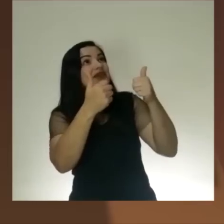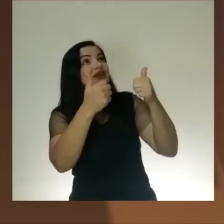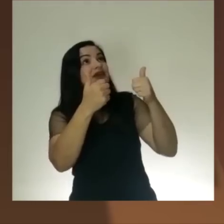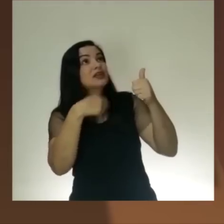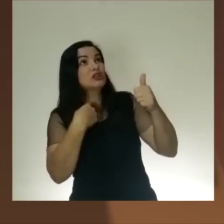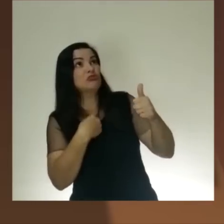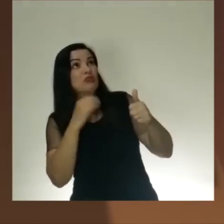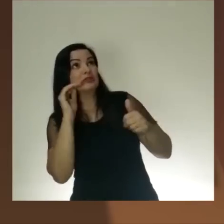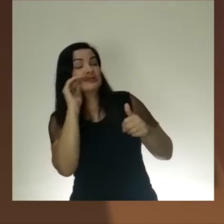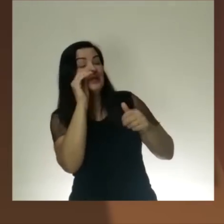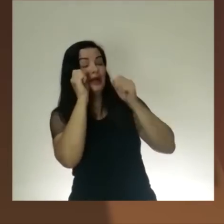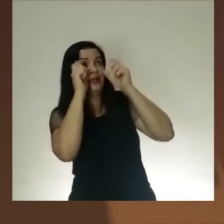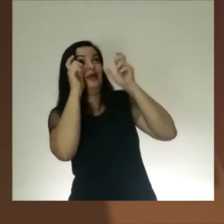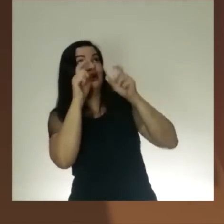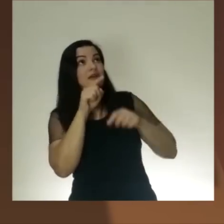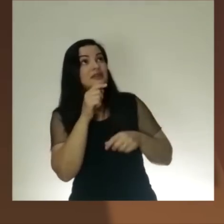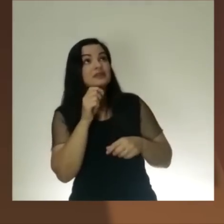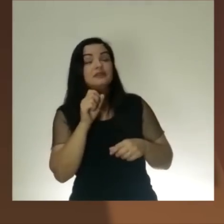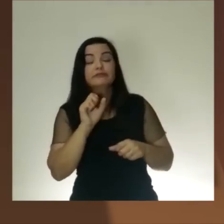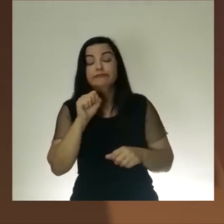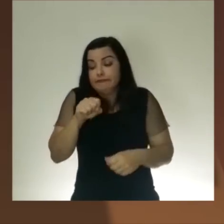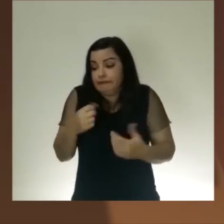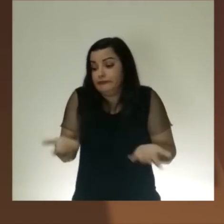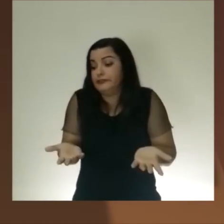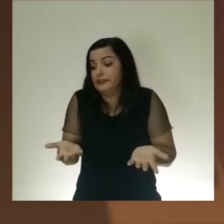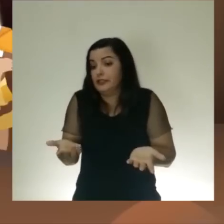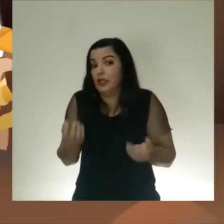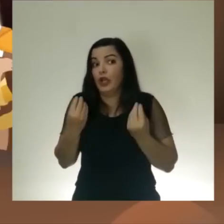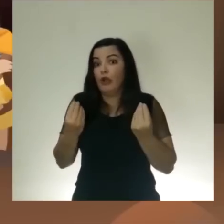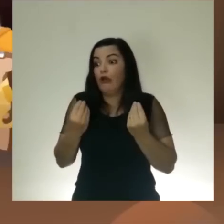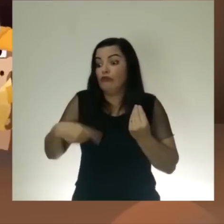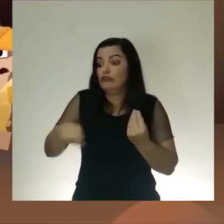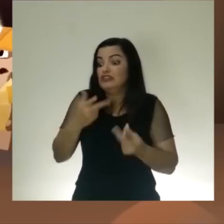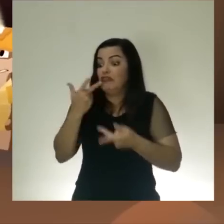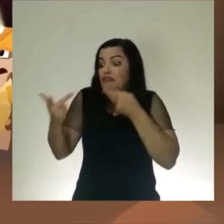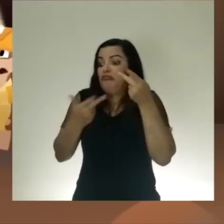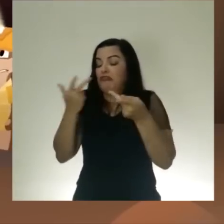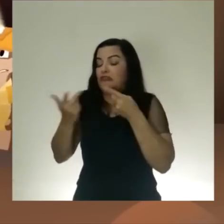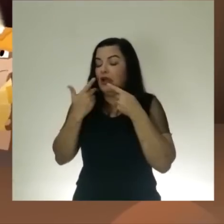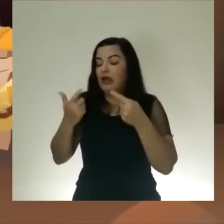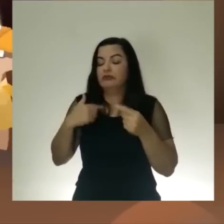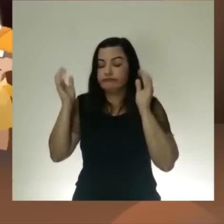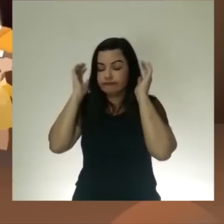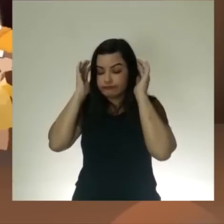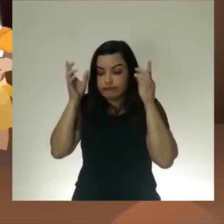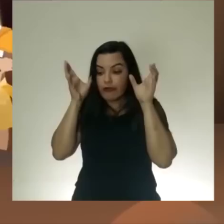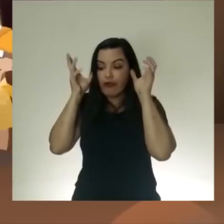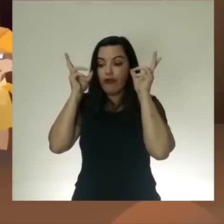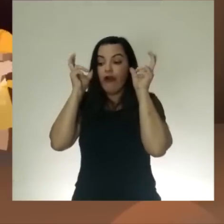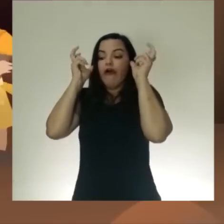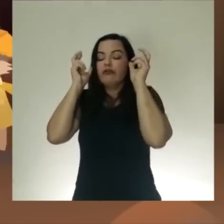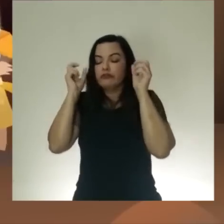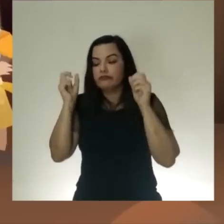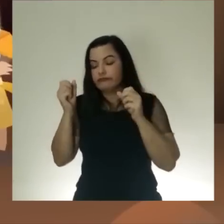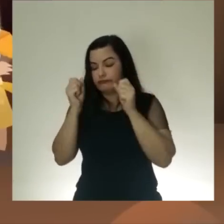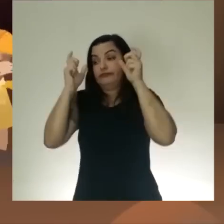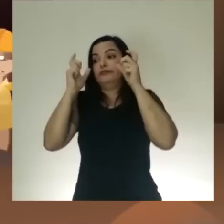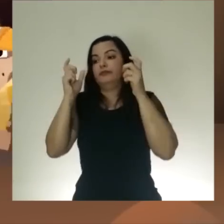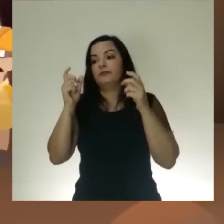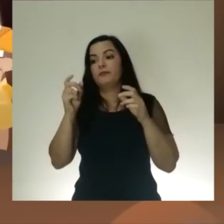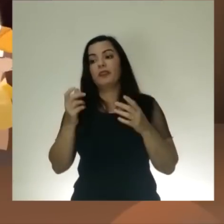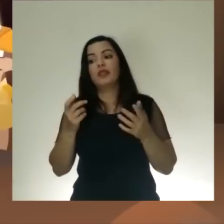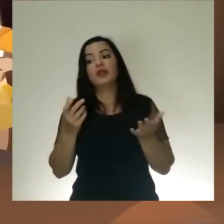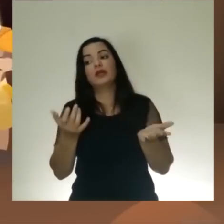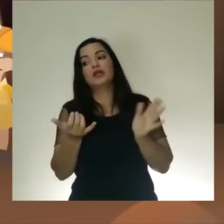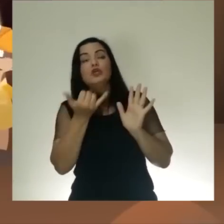você? Claro! Quem vai conseguir dormir com todo esse falatório? Desculpa, seu morcego, mas é que a gente estava se divertindo muito